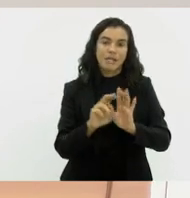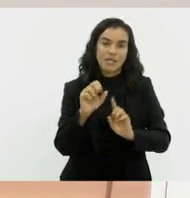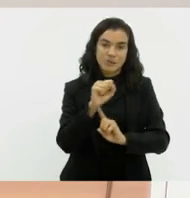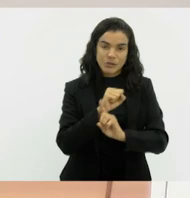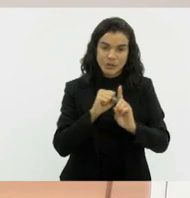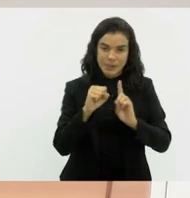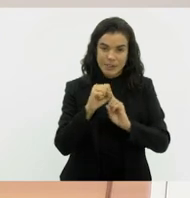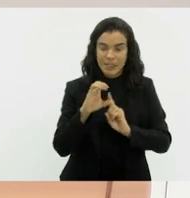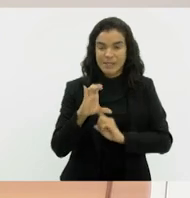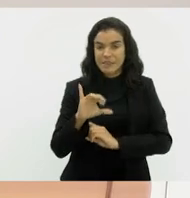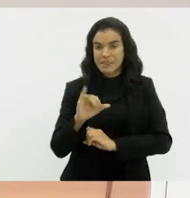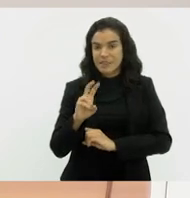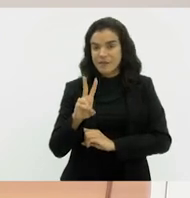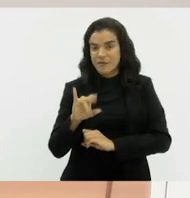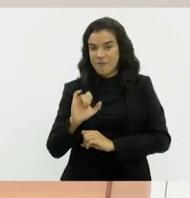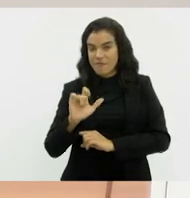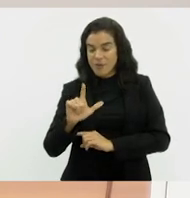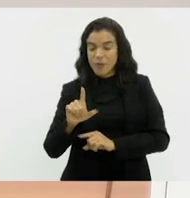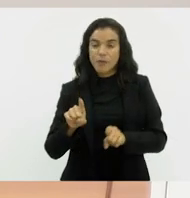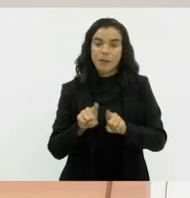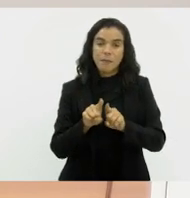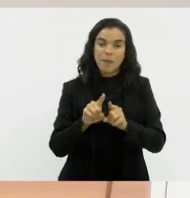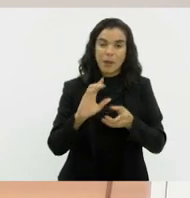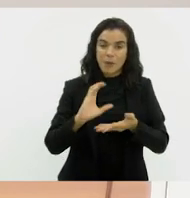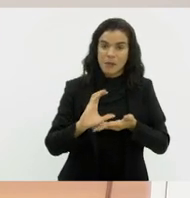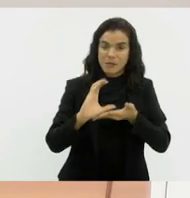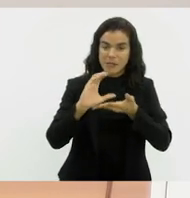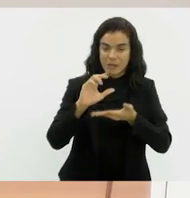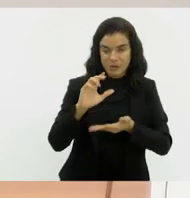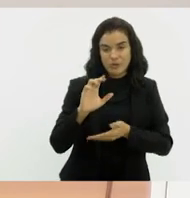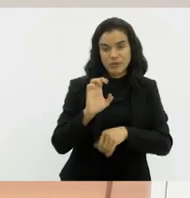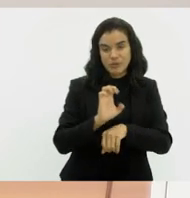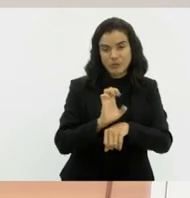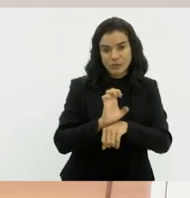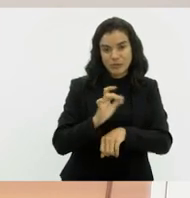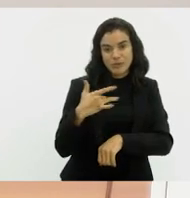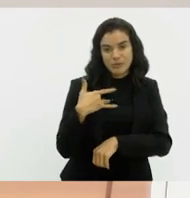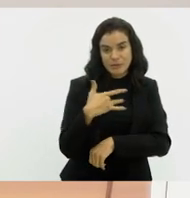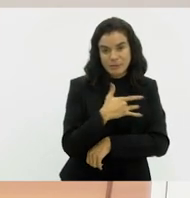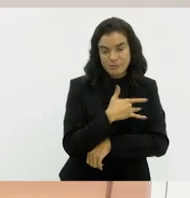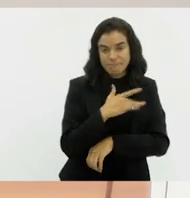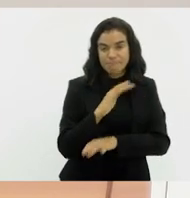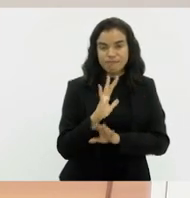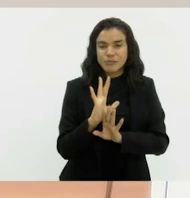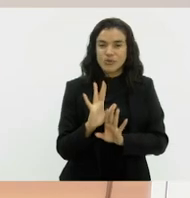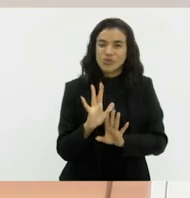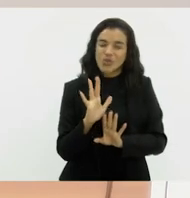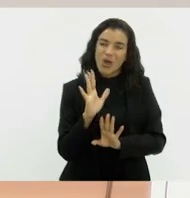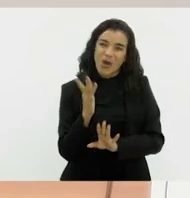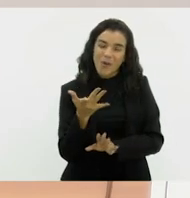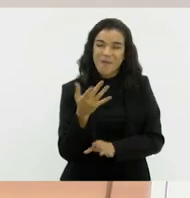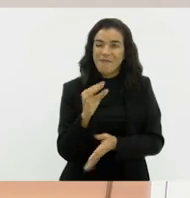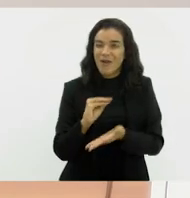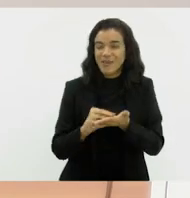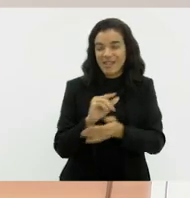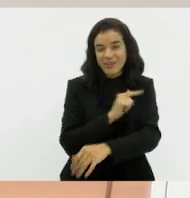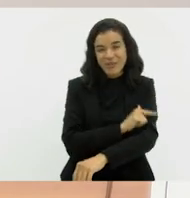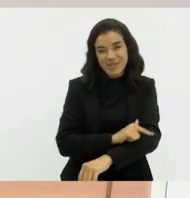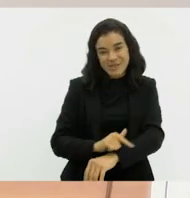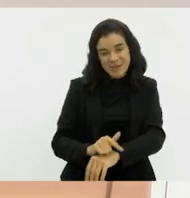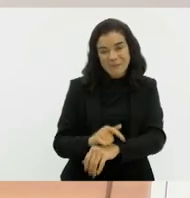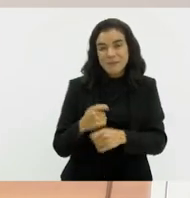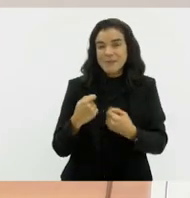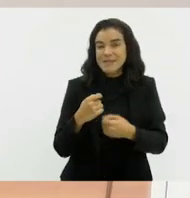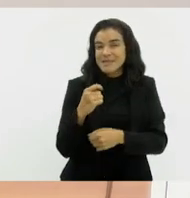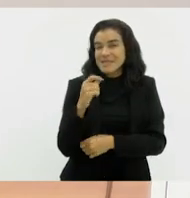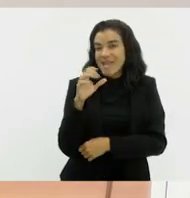civil e do Conselho Estadual de Saúde. Só vou ser super indelicada, mas é que a gente precisa daqui